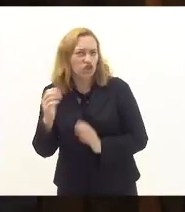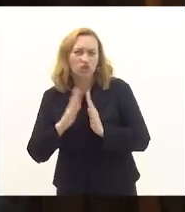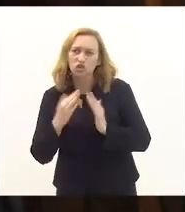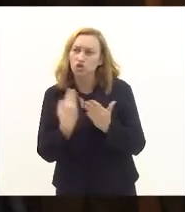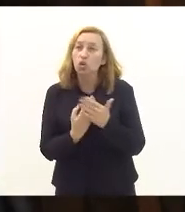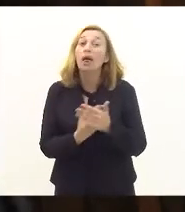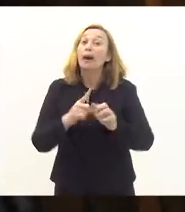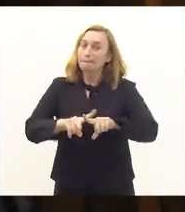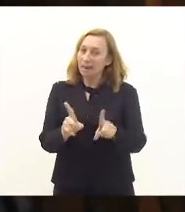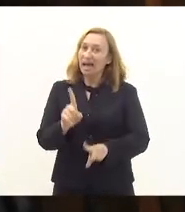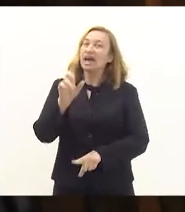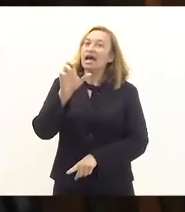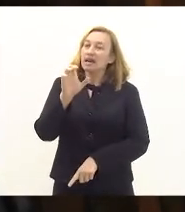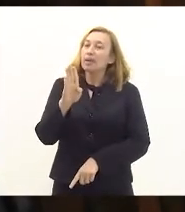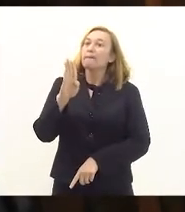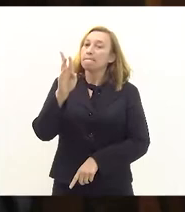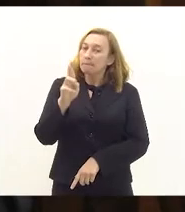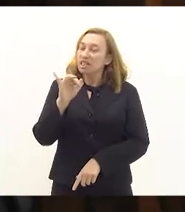Brizola construiu.